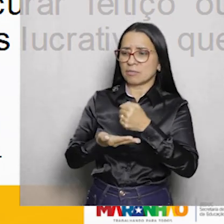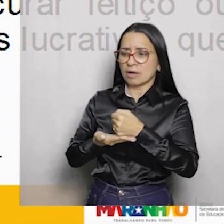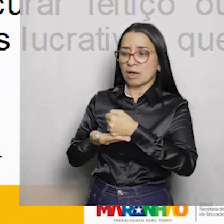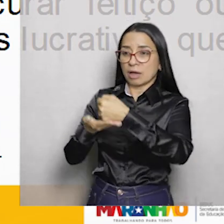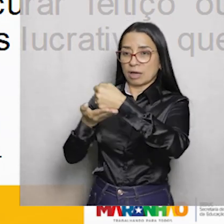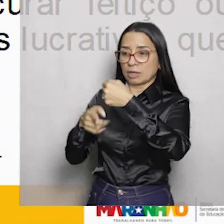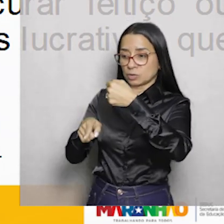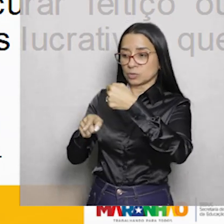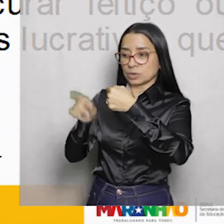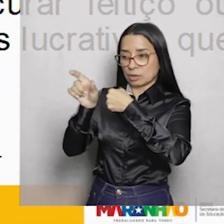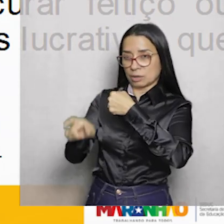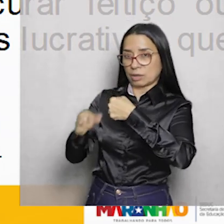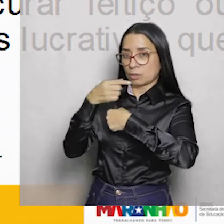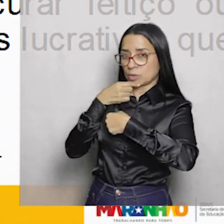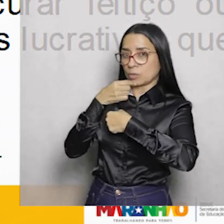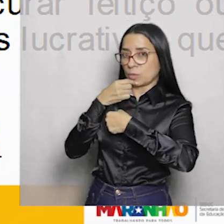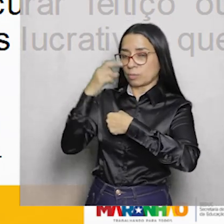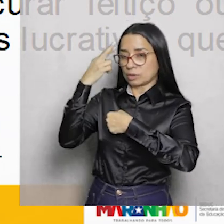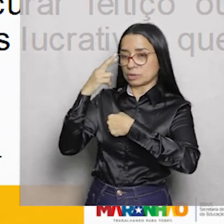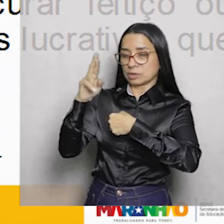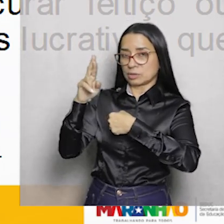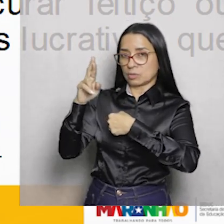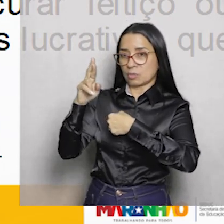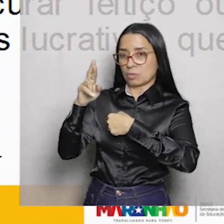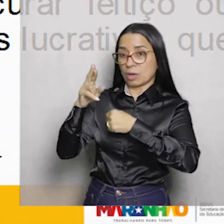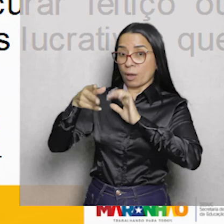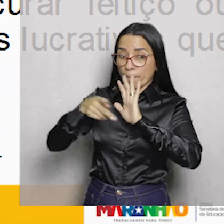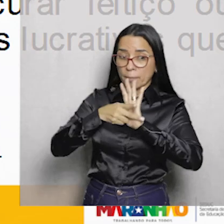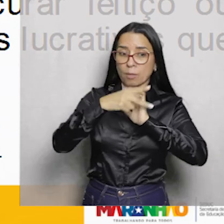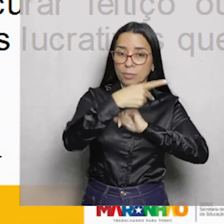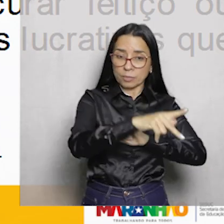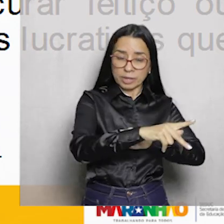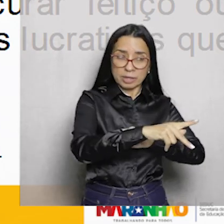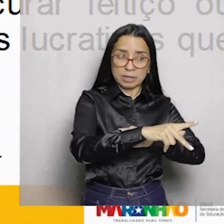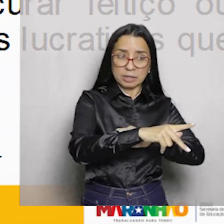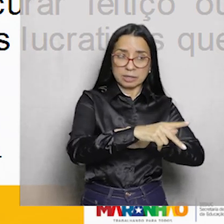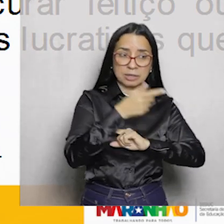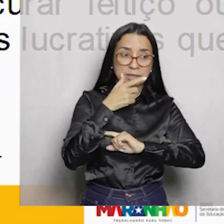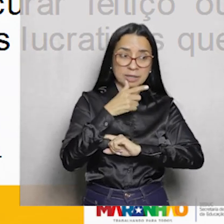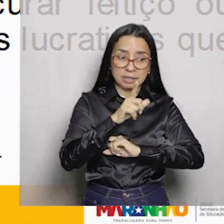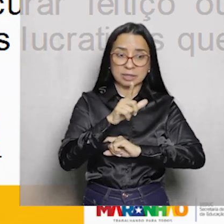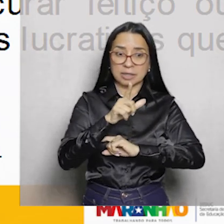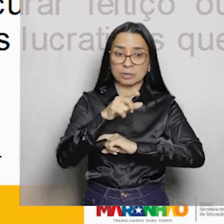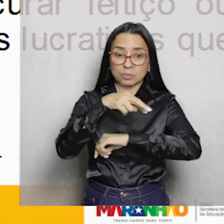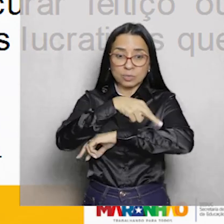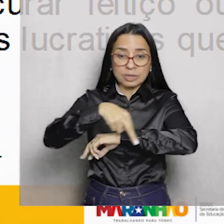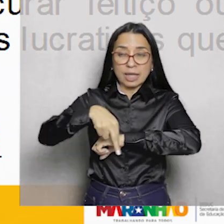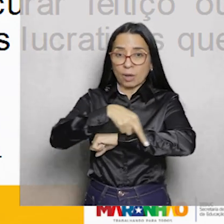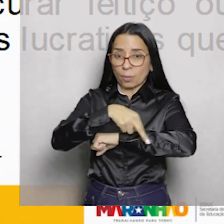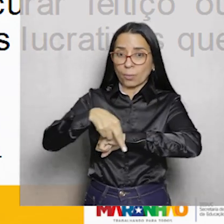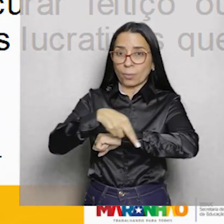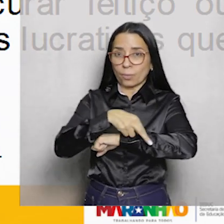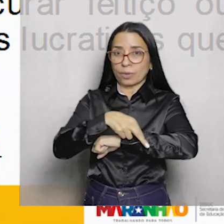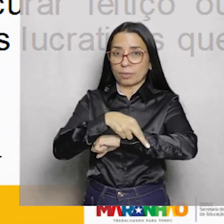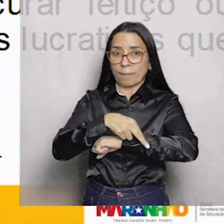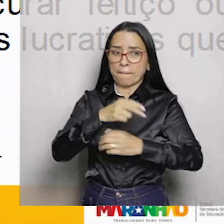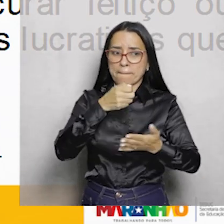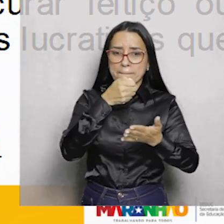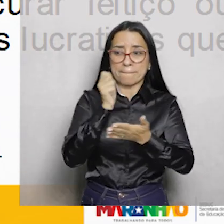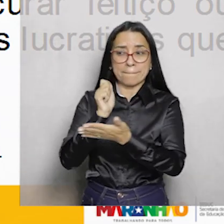diretamente ao senhor e a si próprio no ganho da rua. Ou seja, pagar o senhor e a si